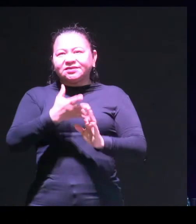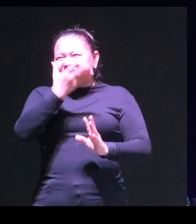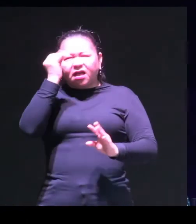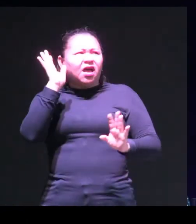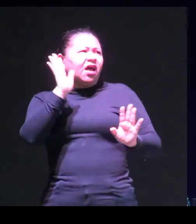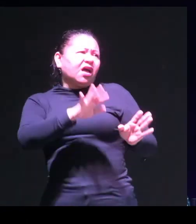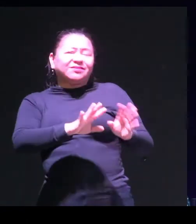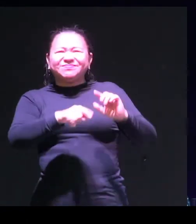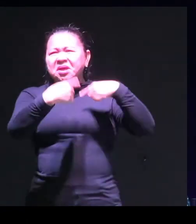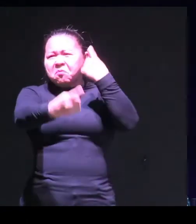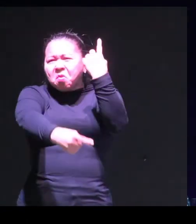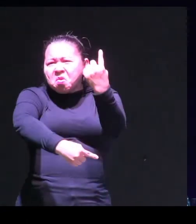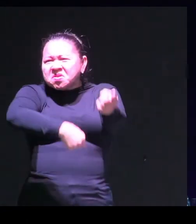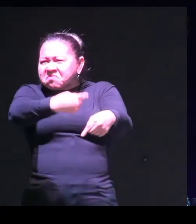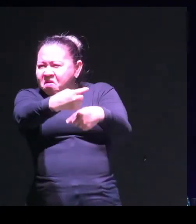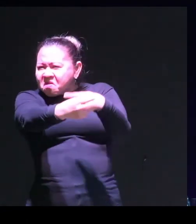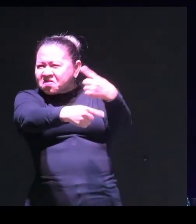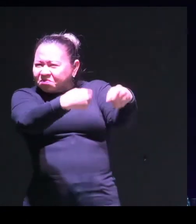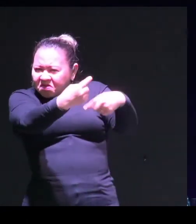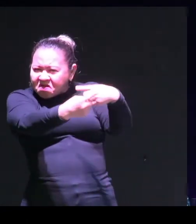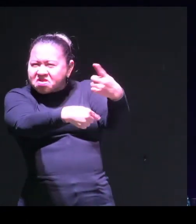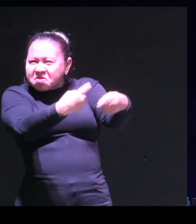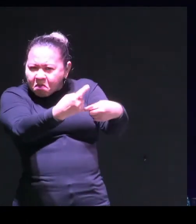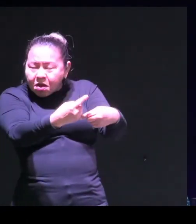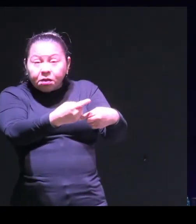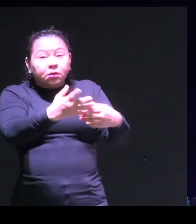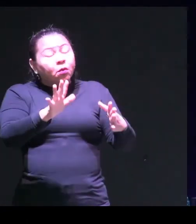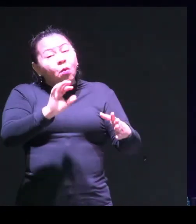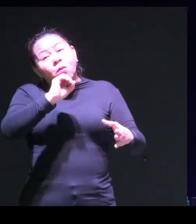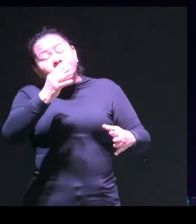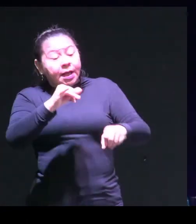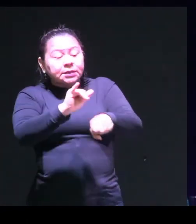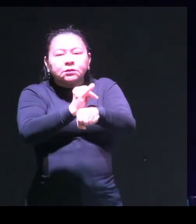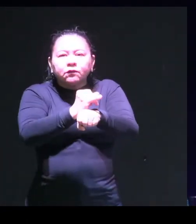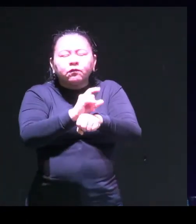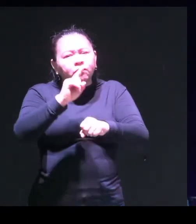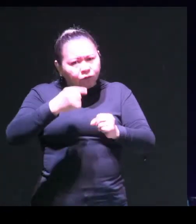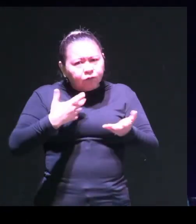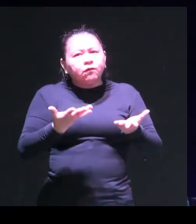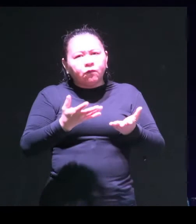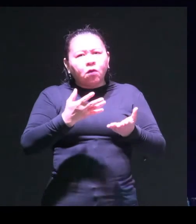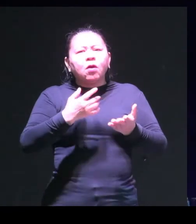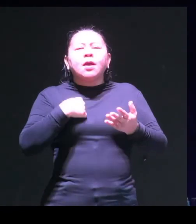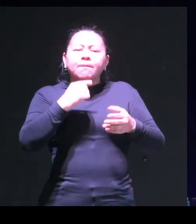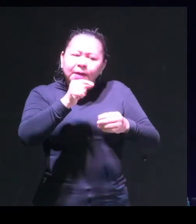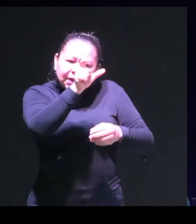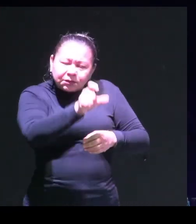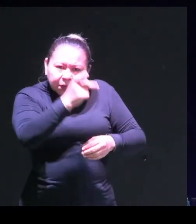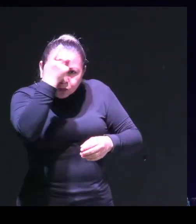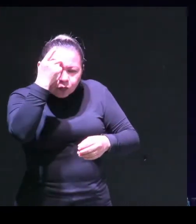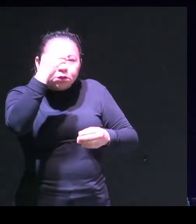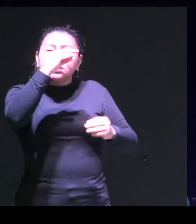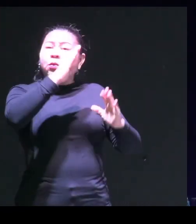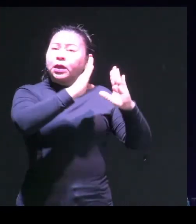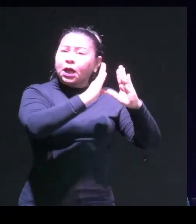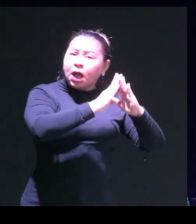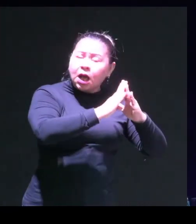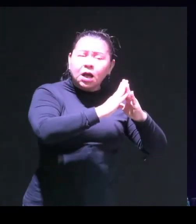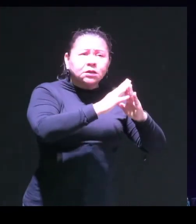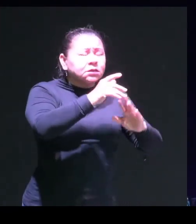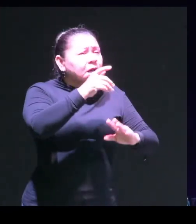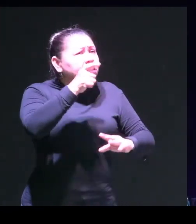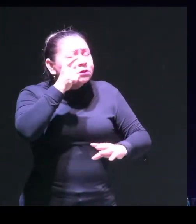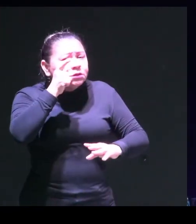impossibilitados de vir. Idosos, pessoas doentes, mulheres que estão com bebê recém-nascidos, gente